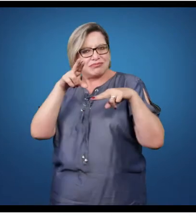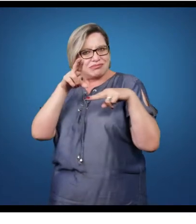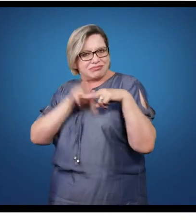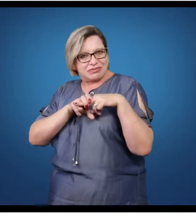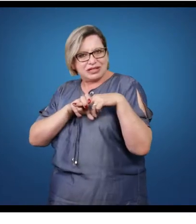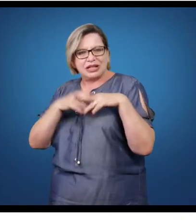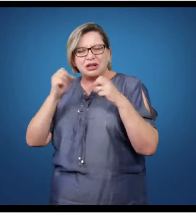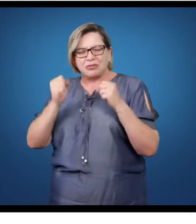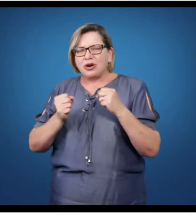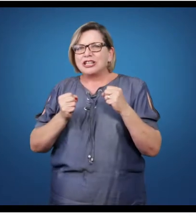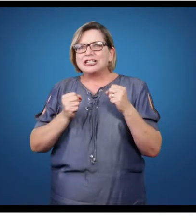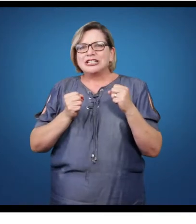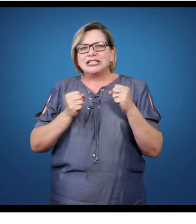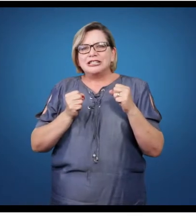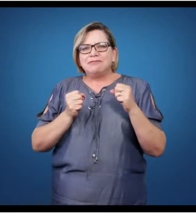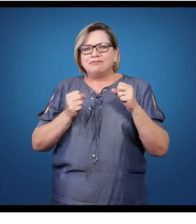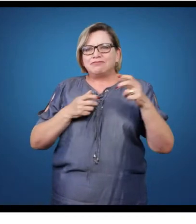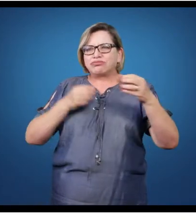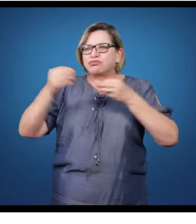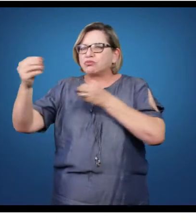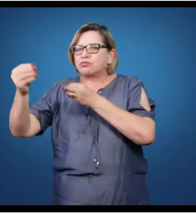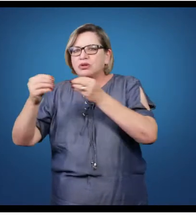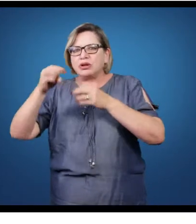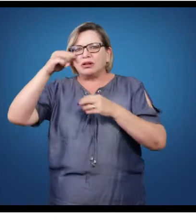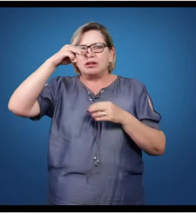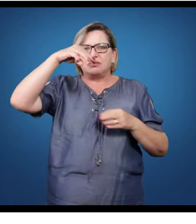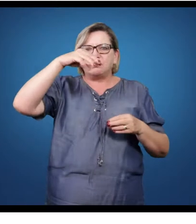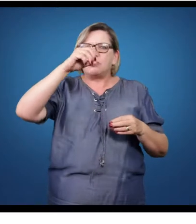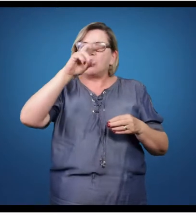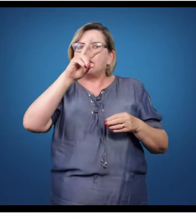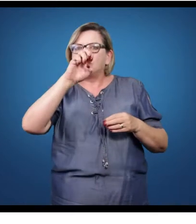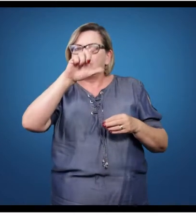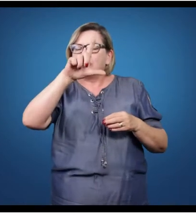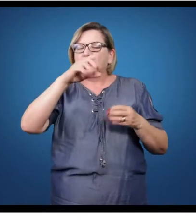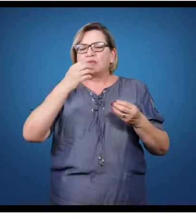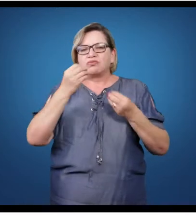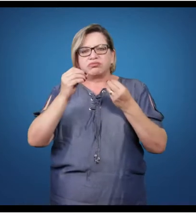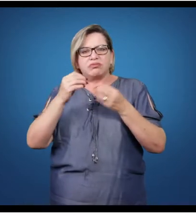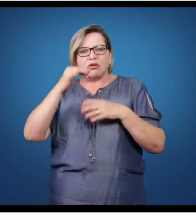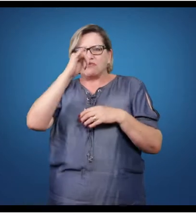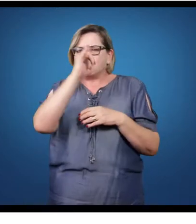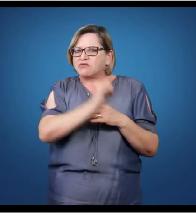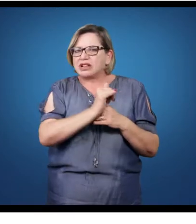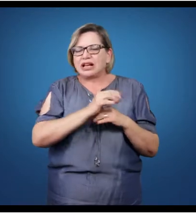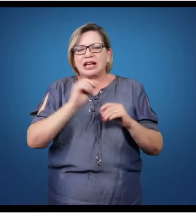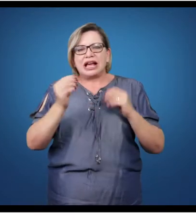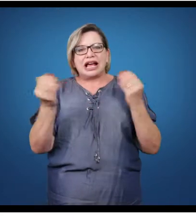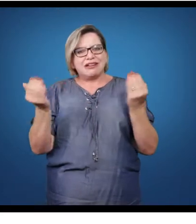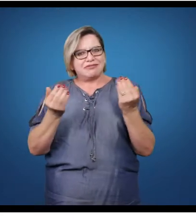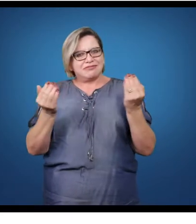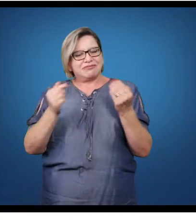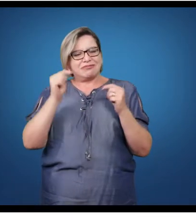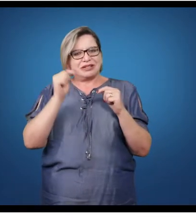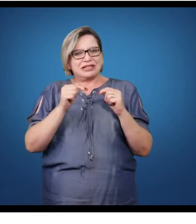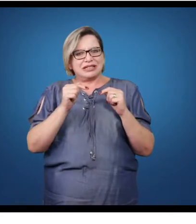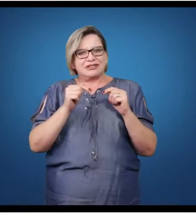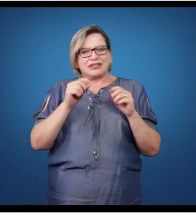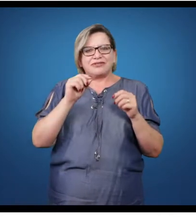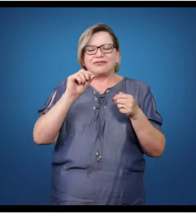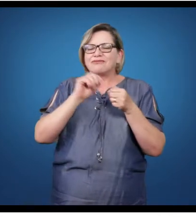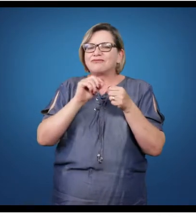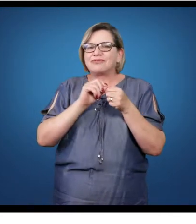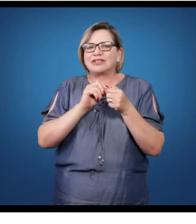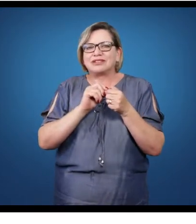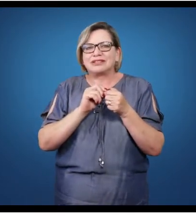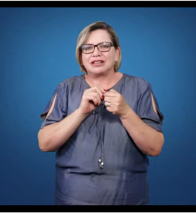pode colocar a festa móvel pode colocar esta fixa nosso caso que a gente vai colocar esse jogador